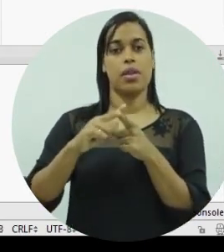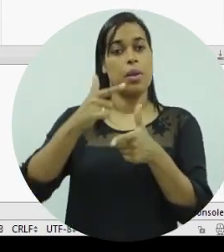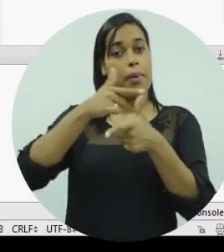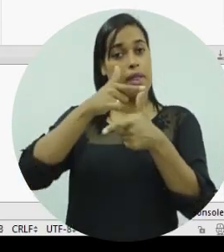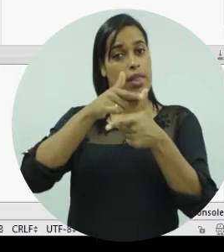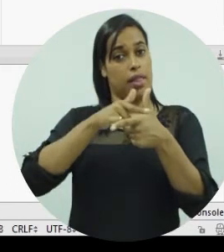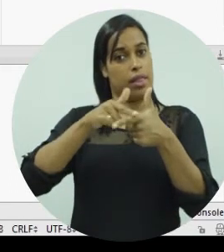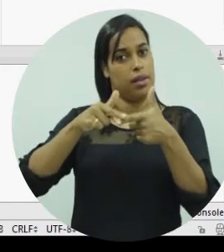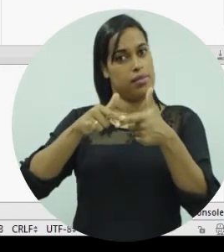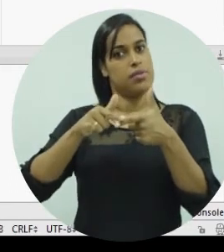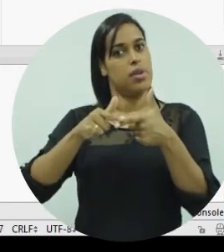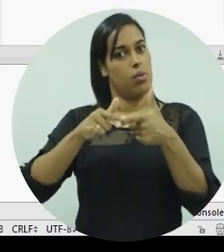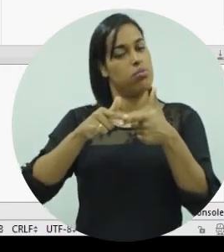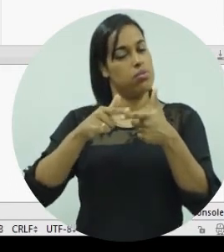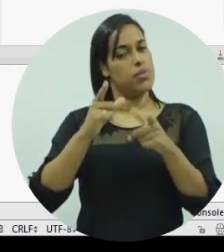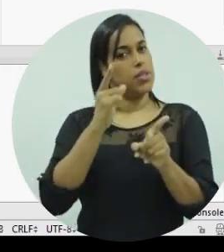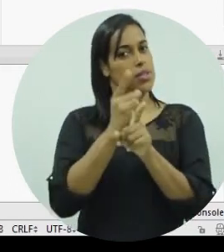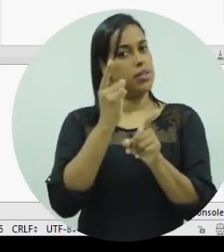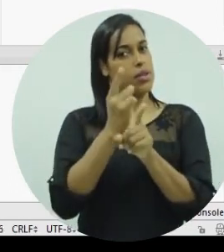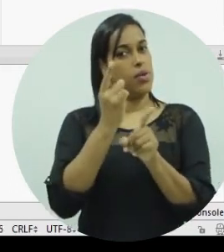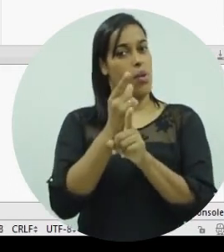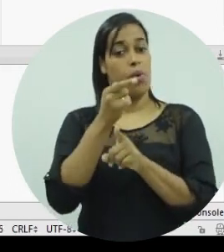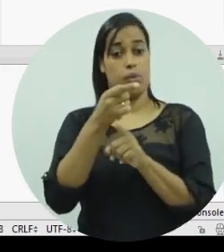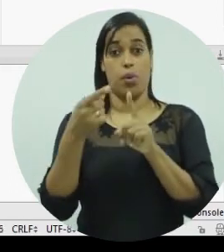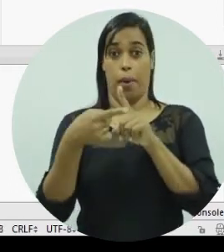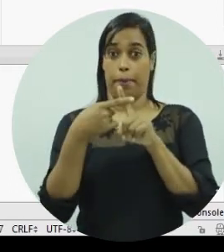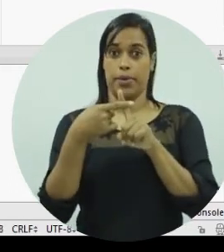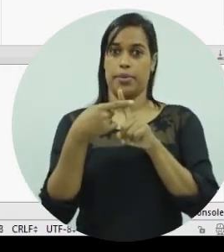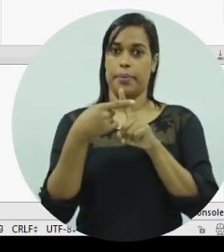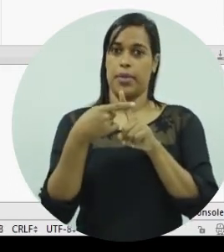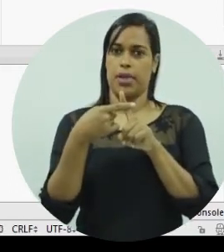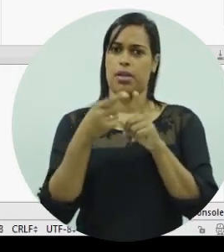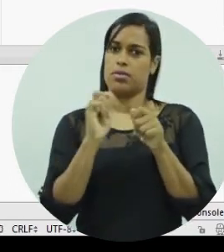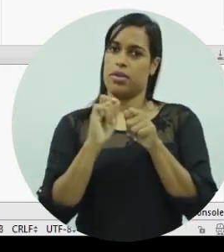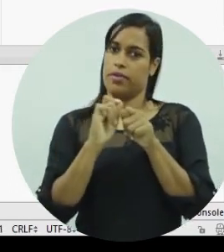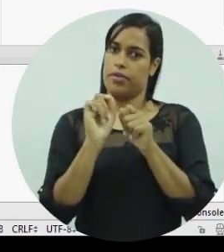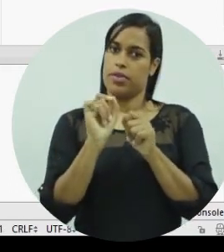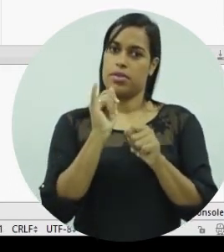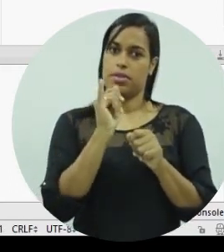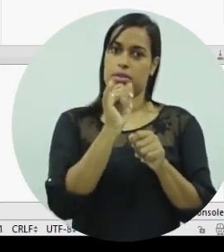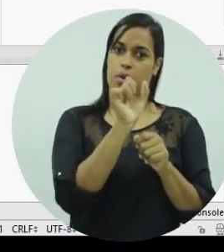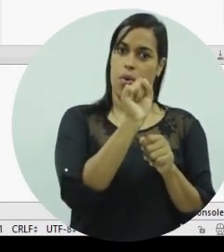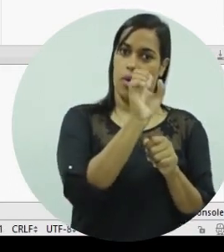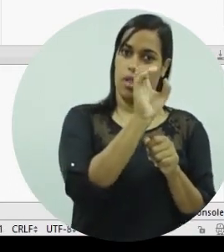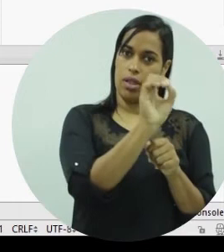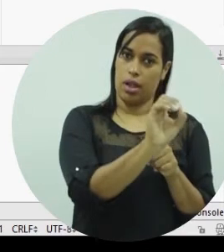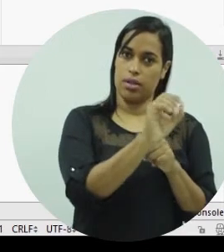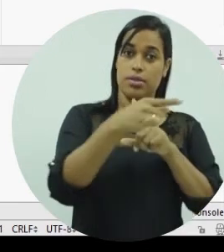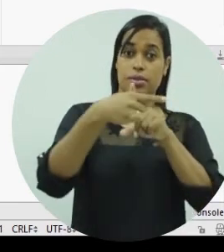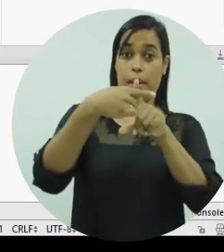Então, ele encontrou a multiplicação. Aí, ele vai fazer 80